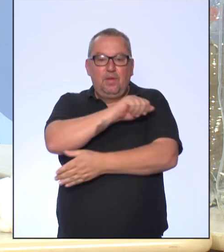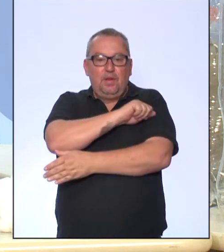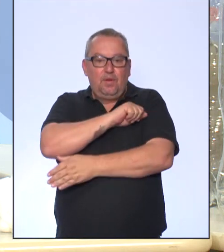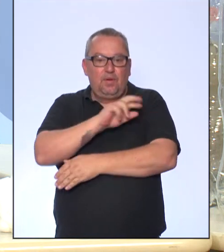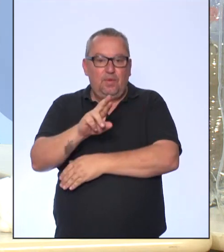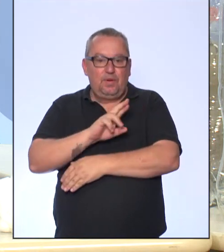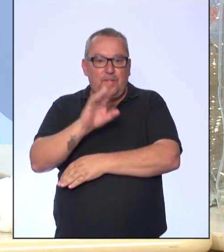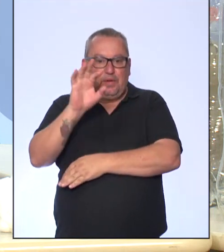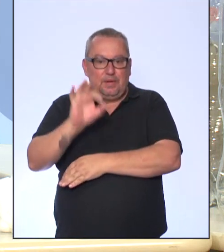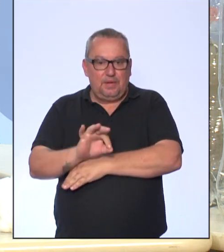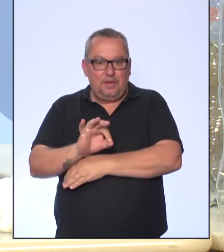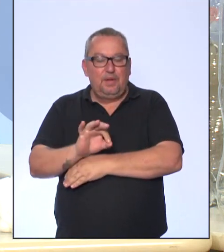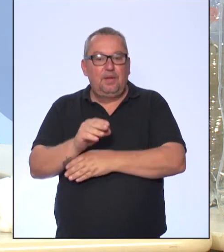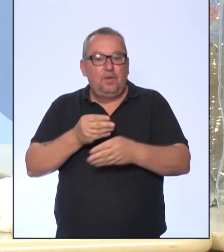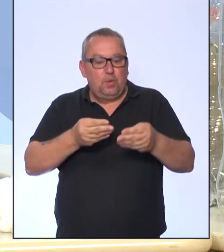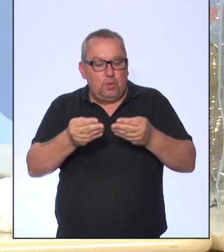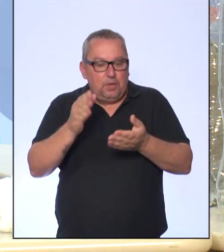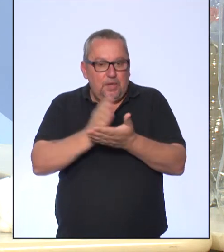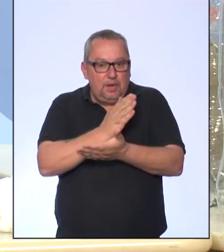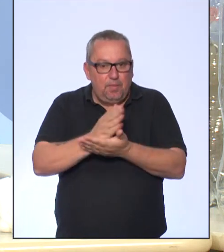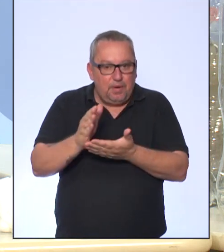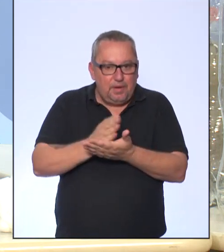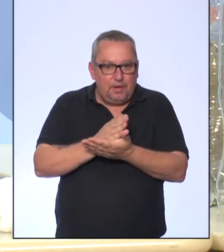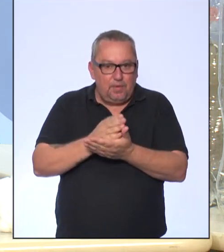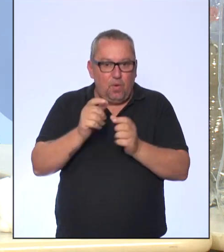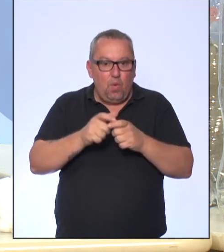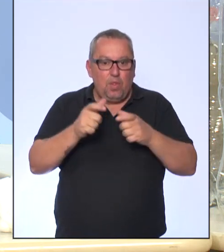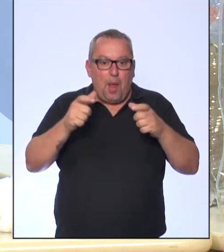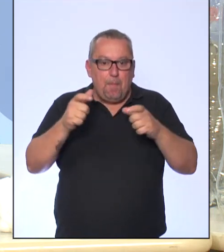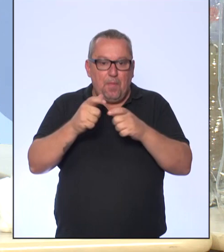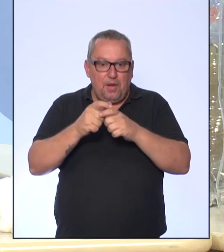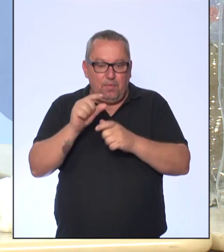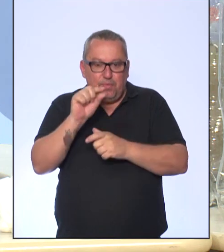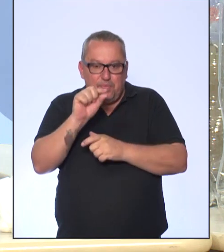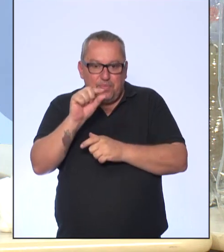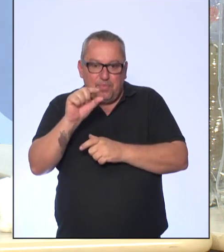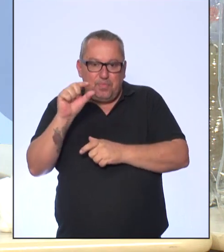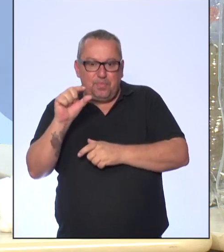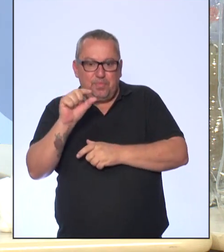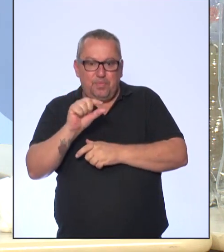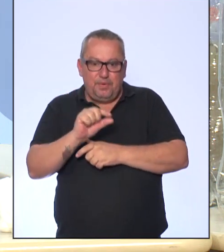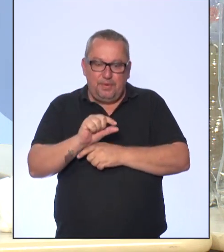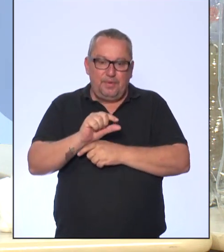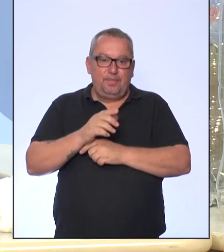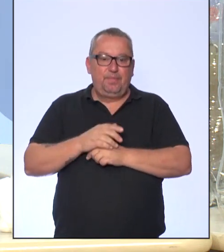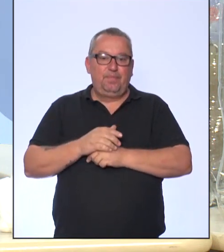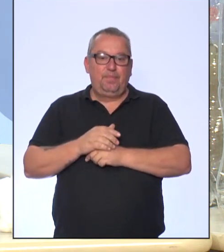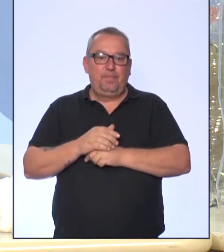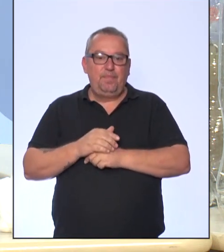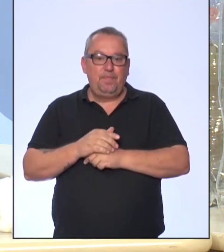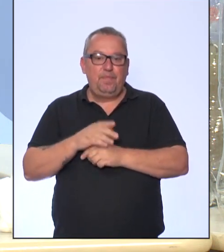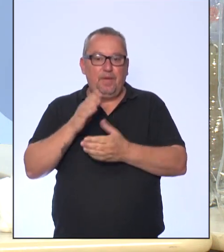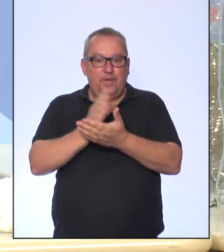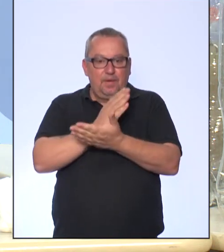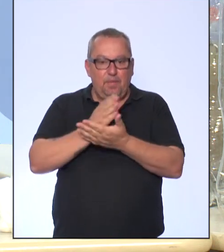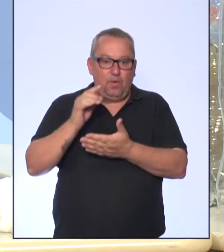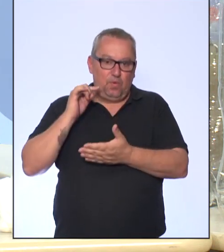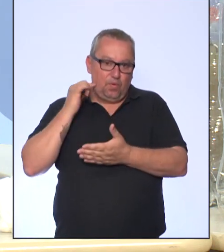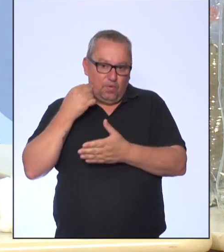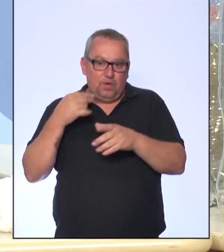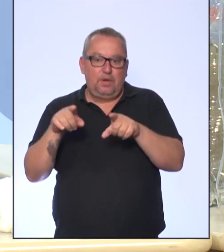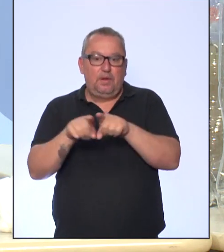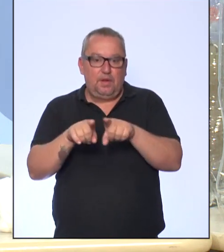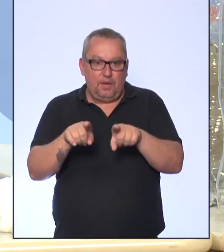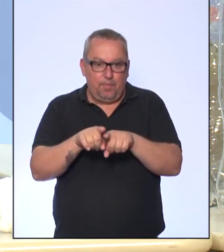certinho. Então, a areia foi peneirada, separando, então, o tamanho dos grãos, né? O maior, o menor, a gente separou a sujeira, como ela